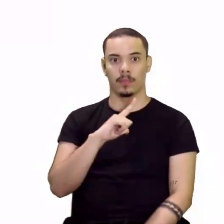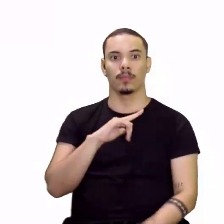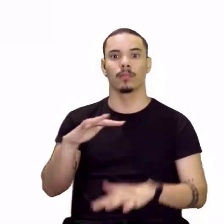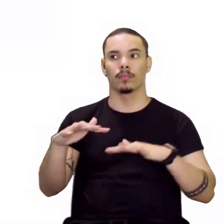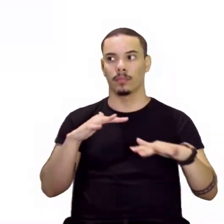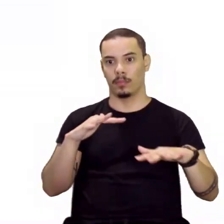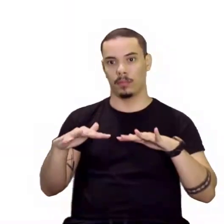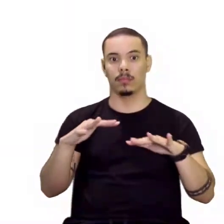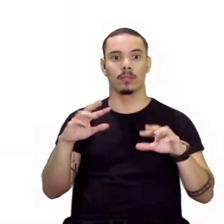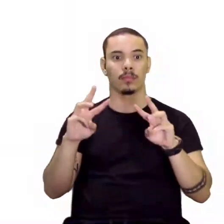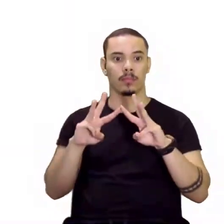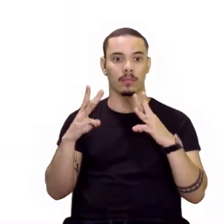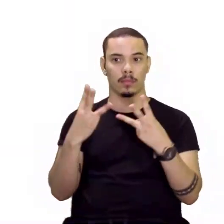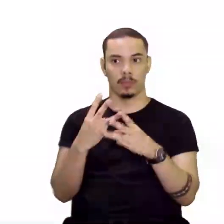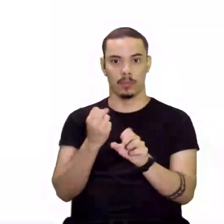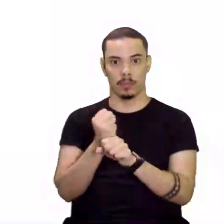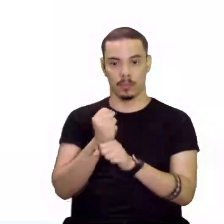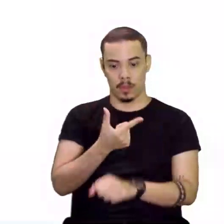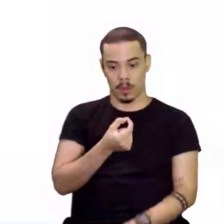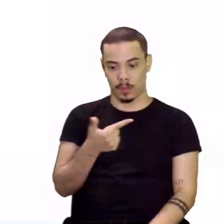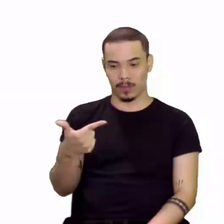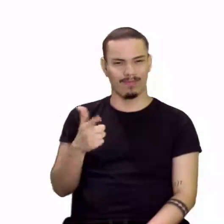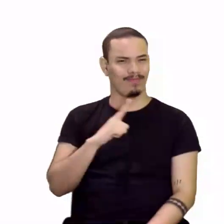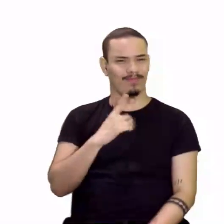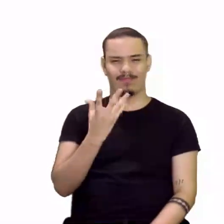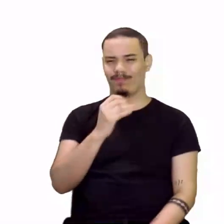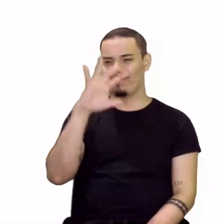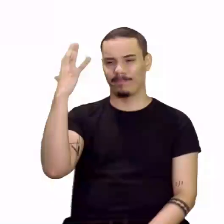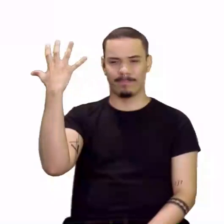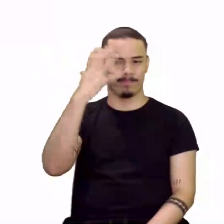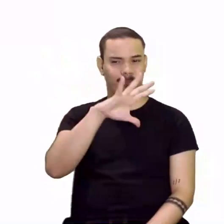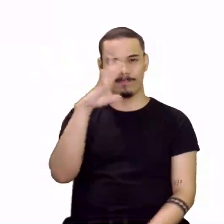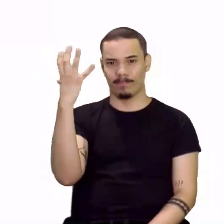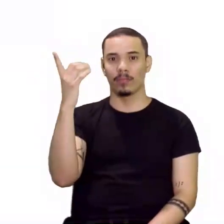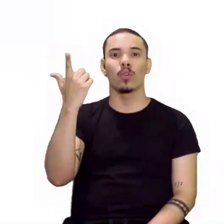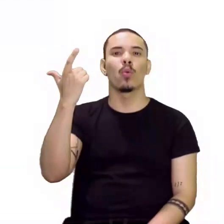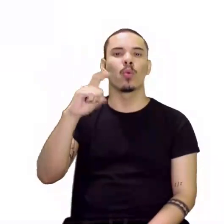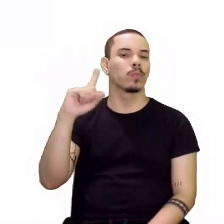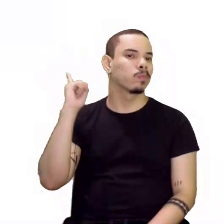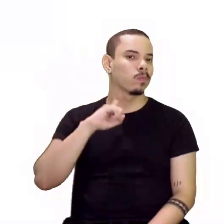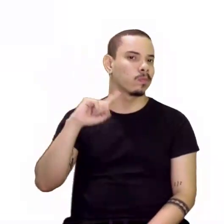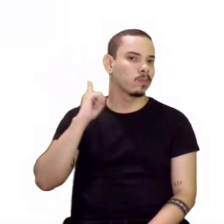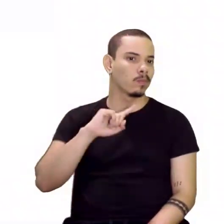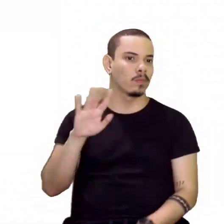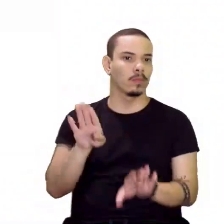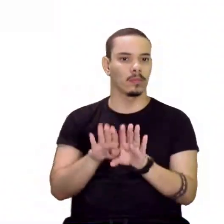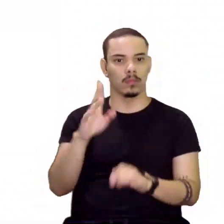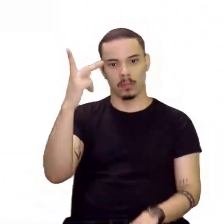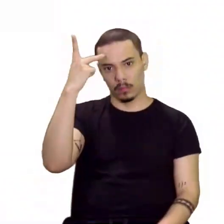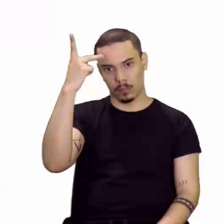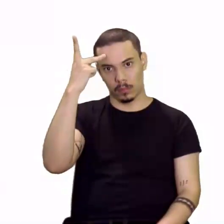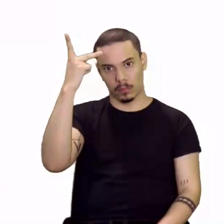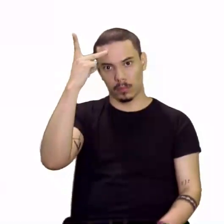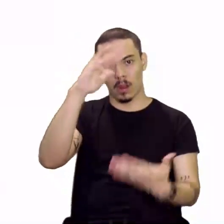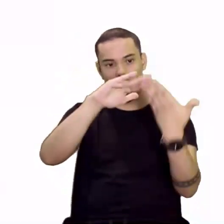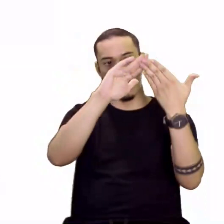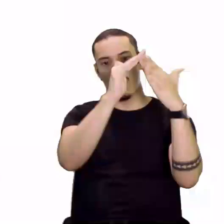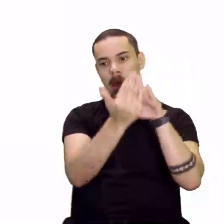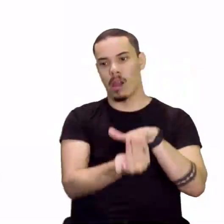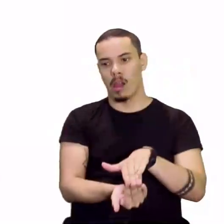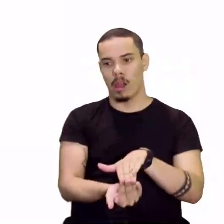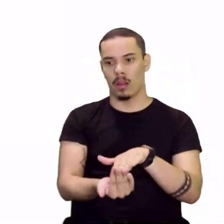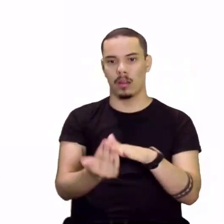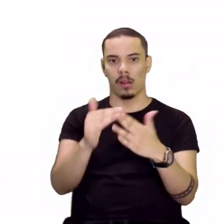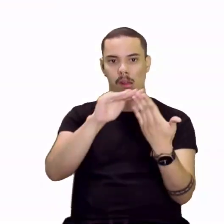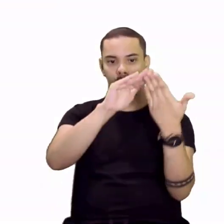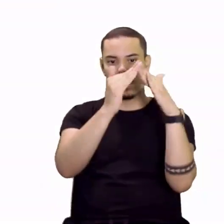movimento. Esse ano, em 2022, nós tivemos muito acidente no estado de Minas Gerais, no estado de São Paulo, com o movimento de massa. Que é